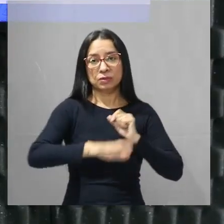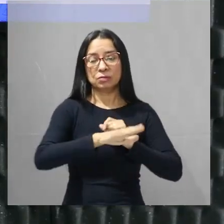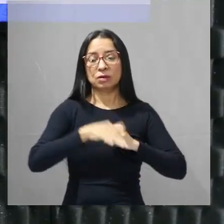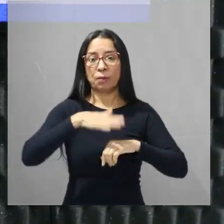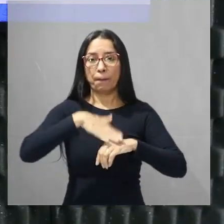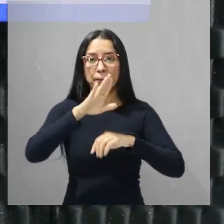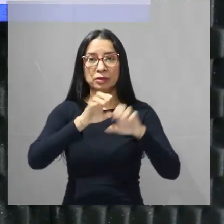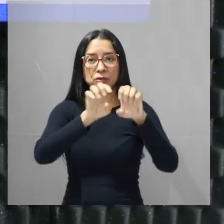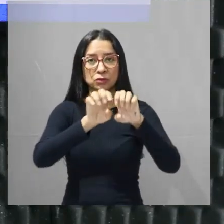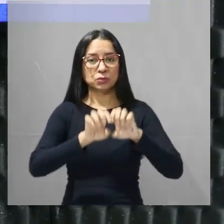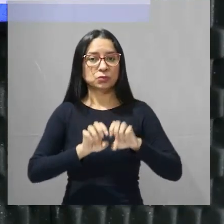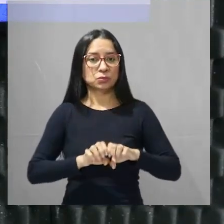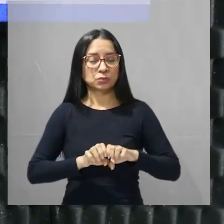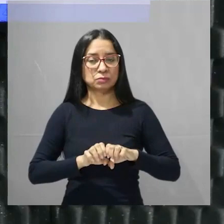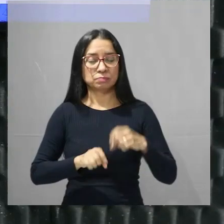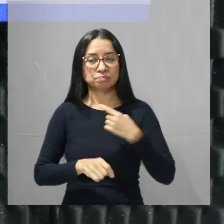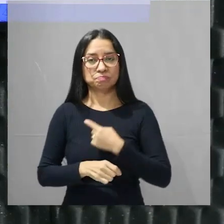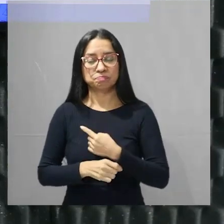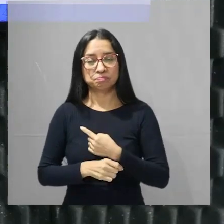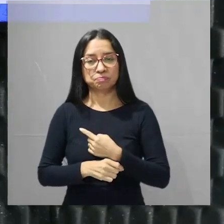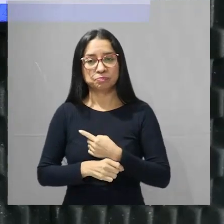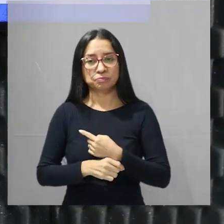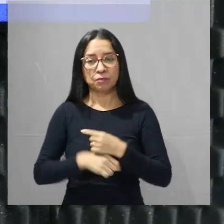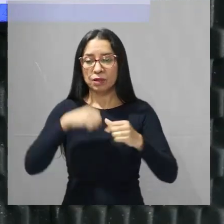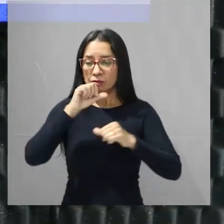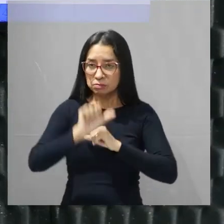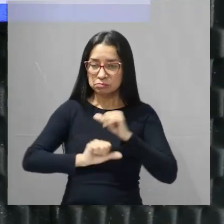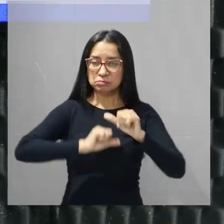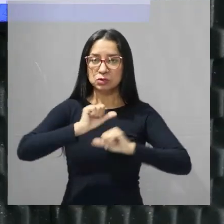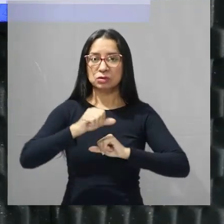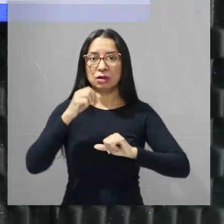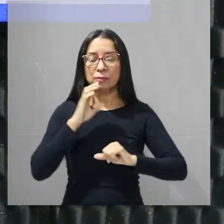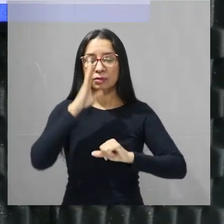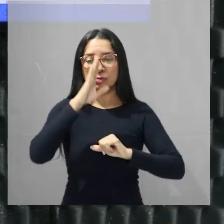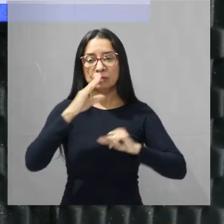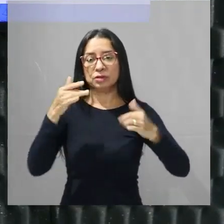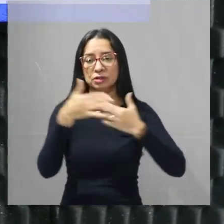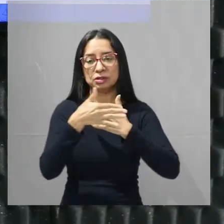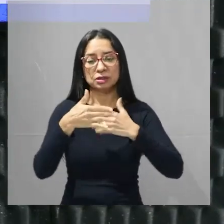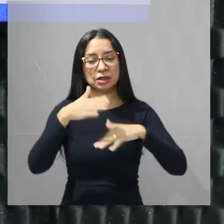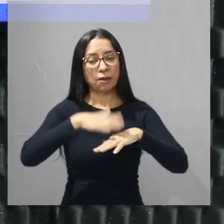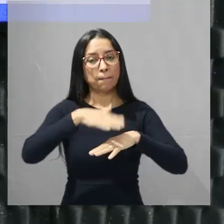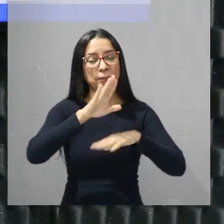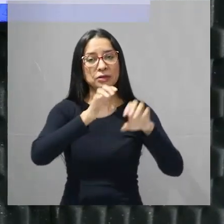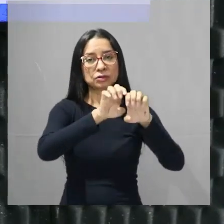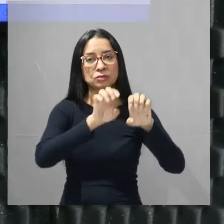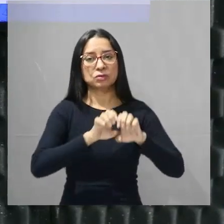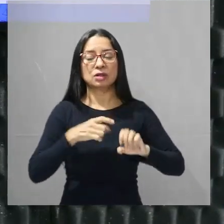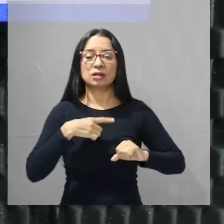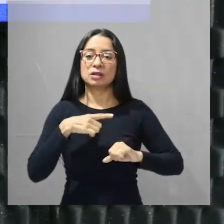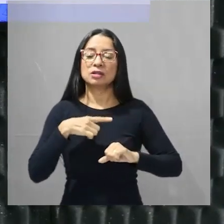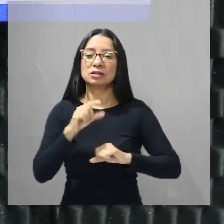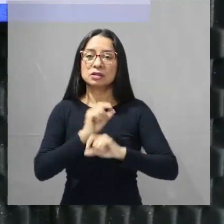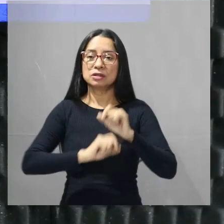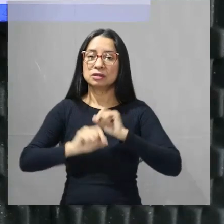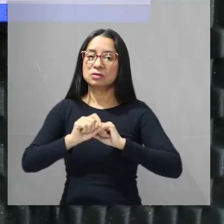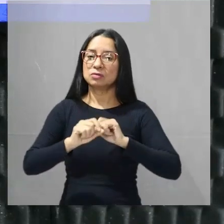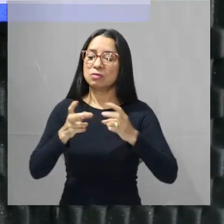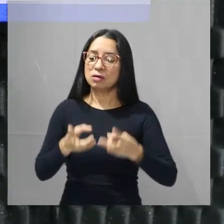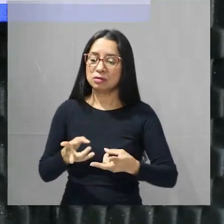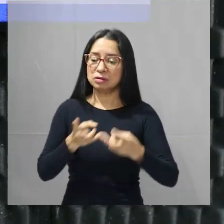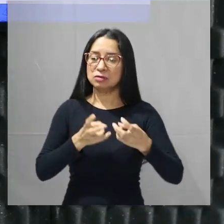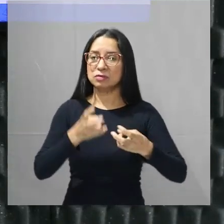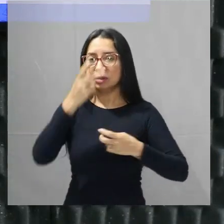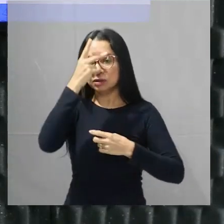de circulação dessas mercadorias, que vai se tornar, né, principalmente as cidades mais estruturadas. Então, tu tem ali uma atratividade sobre